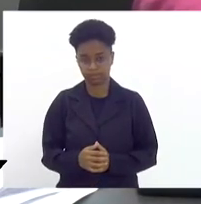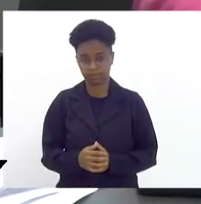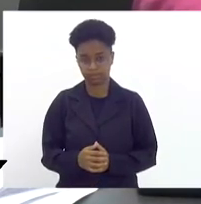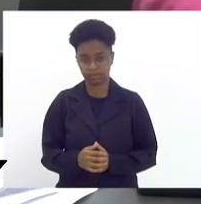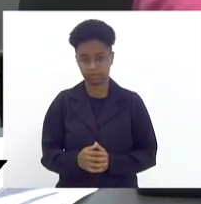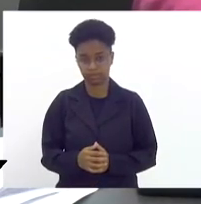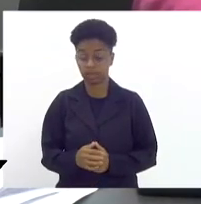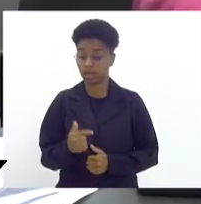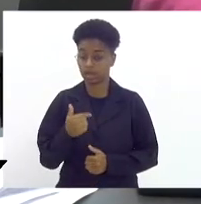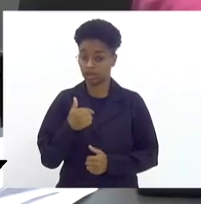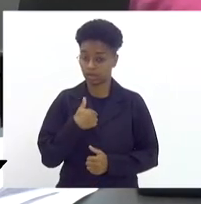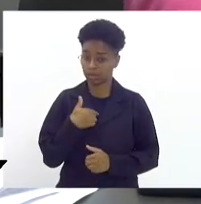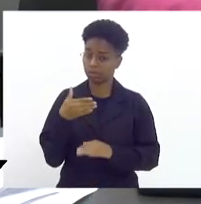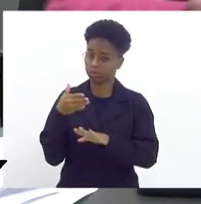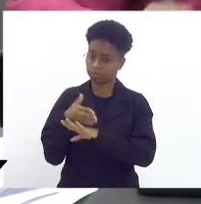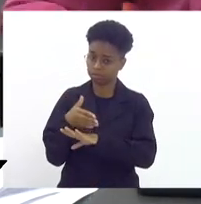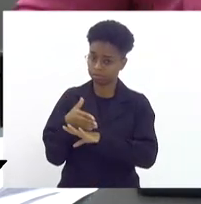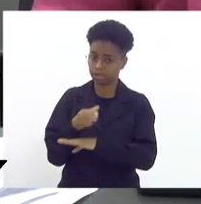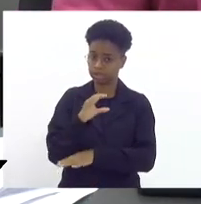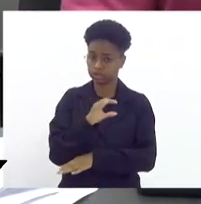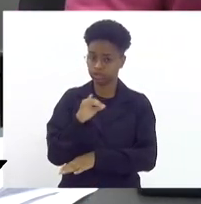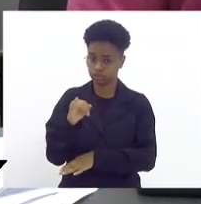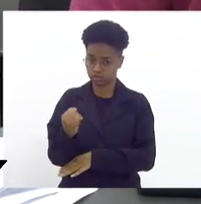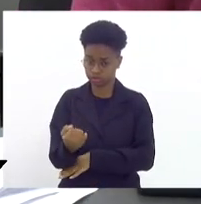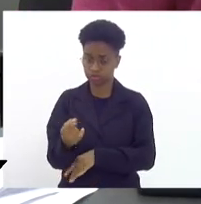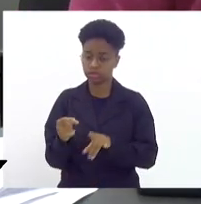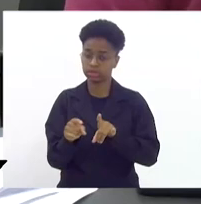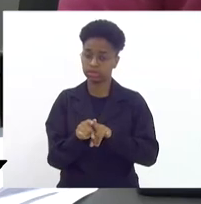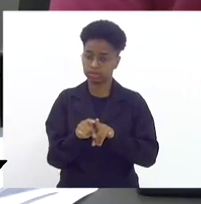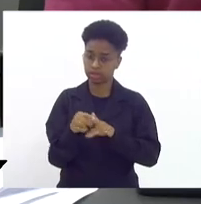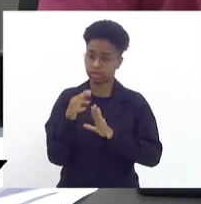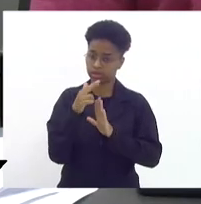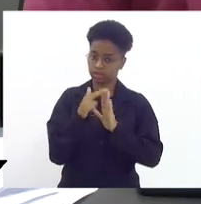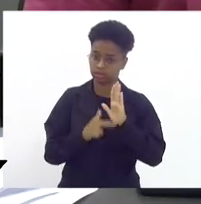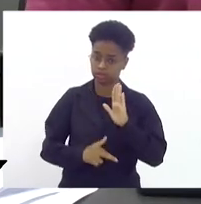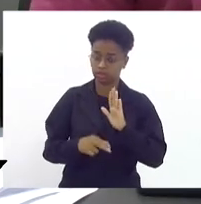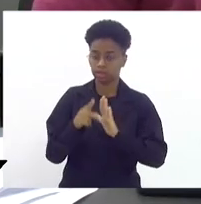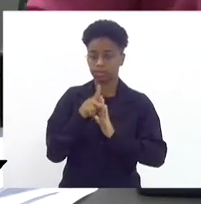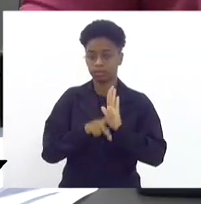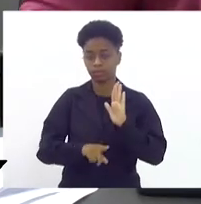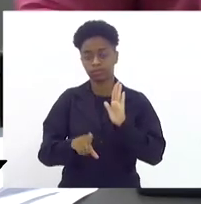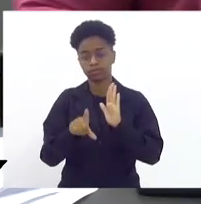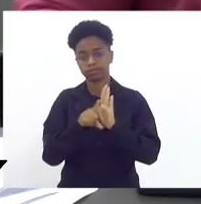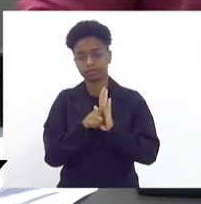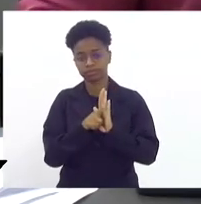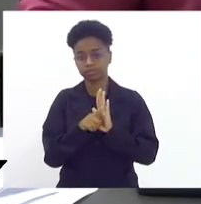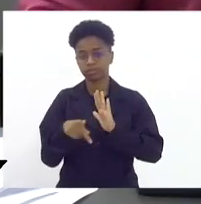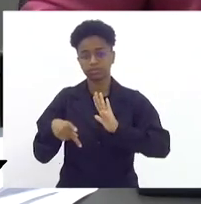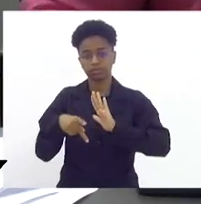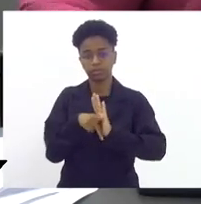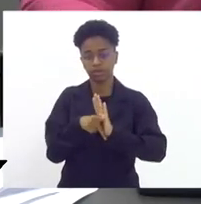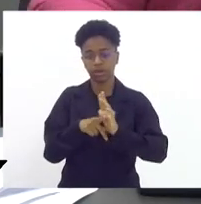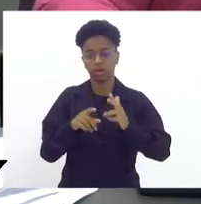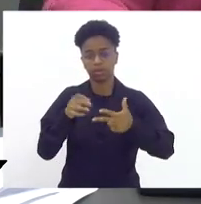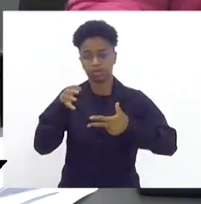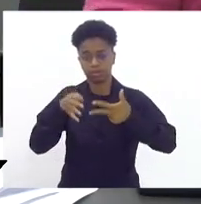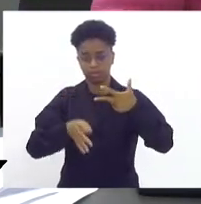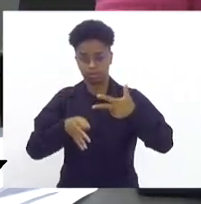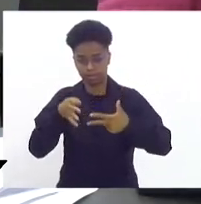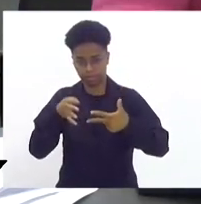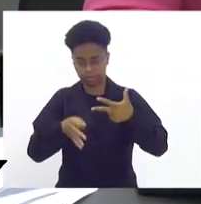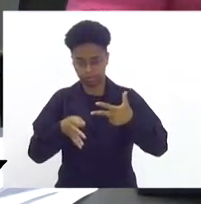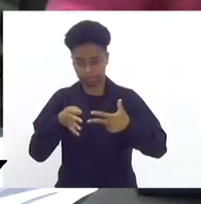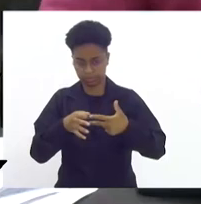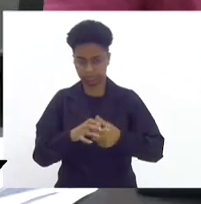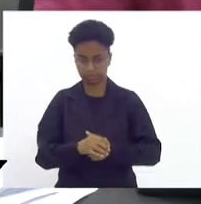pertencia eu à CCJ e fui aqui relator de um projeto de lei do Poder Judiciário